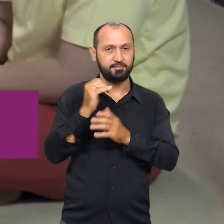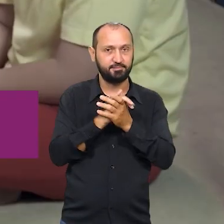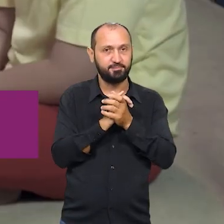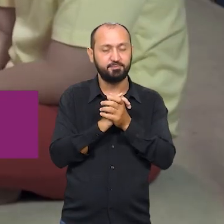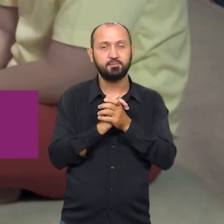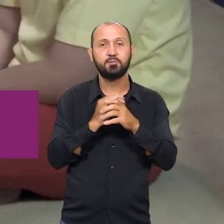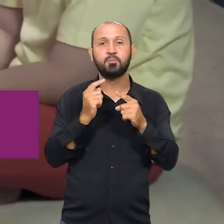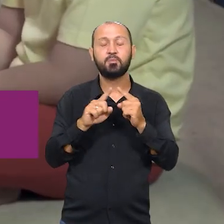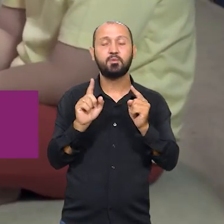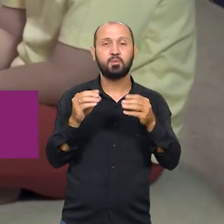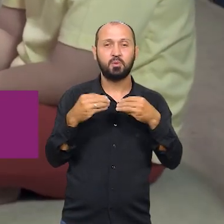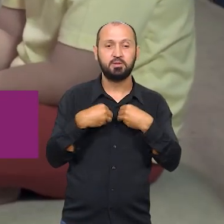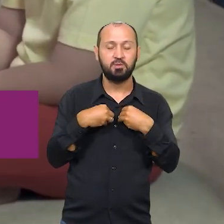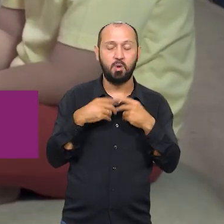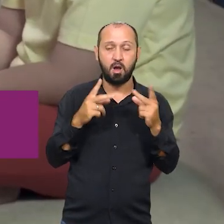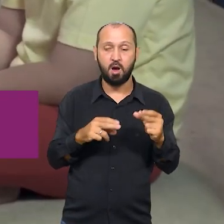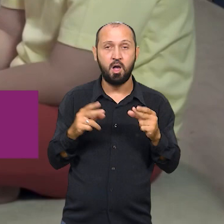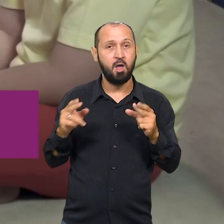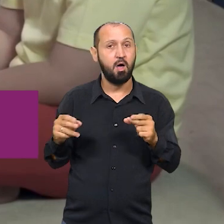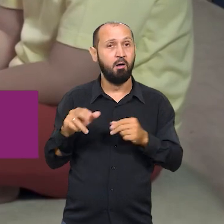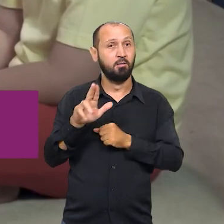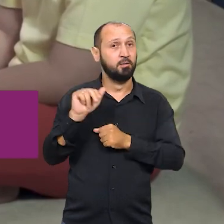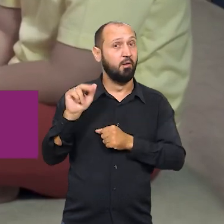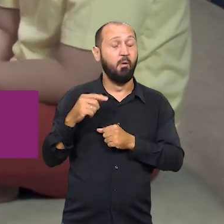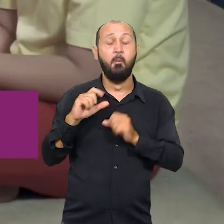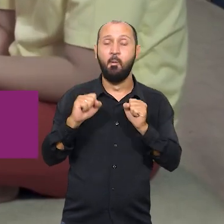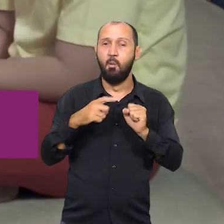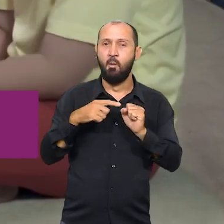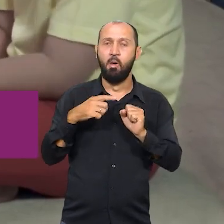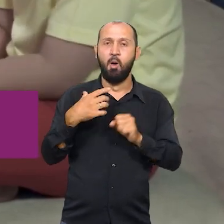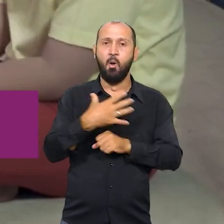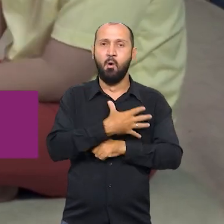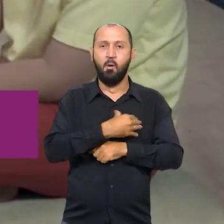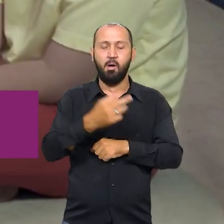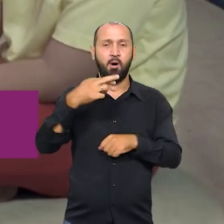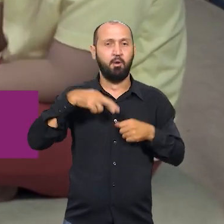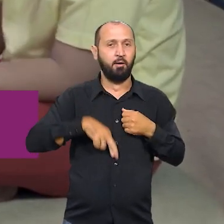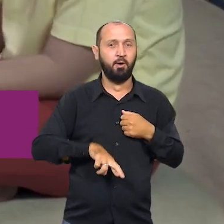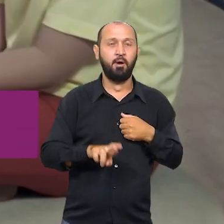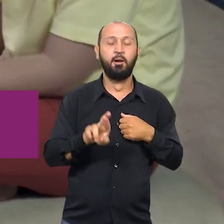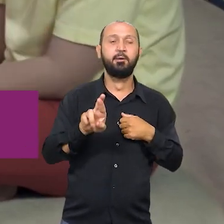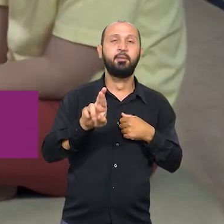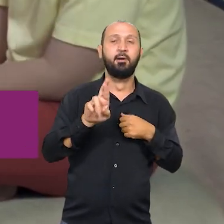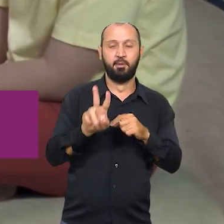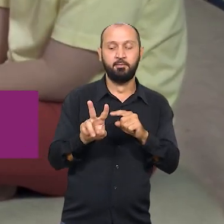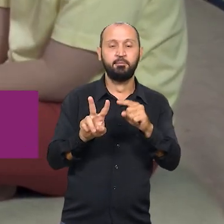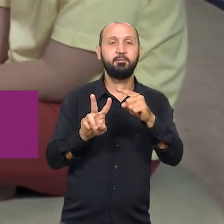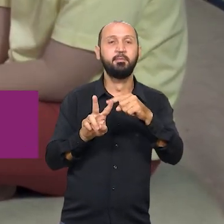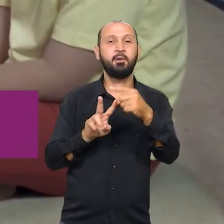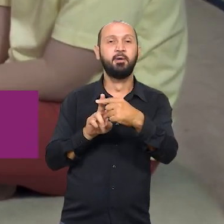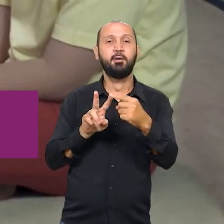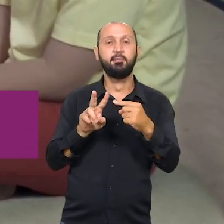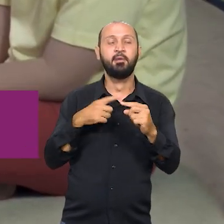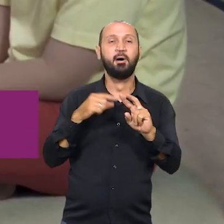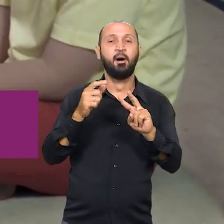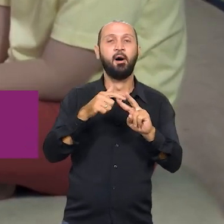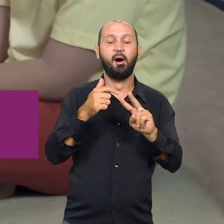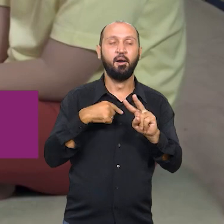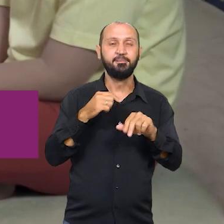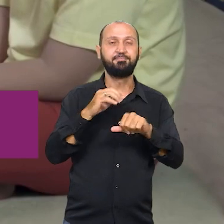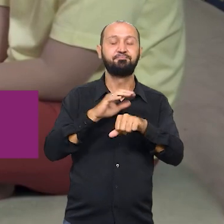autista não vai ser igual ao outro nunca. Eu posso ter um filho gêmeo que ele tenha a deficiência